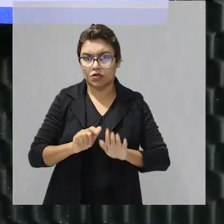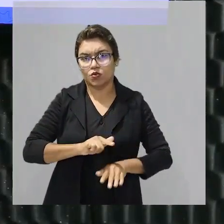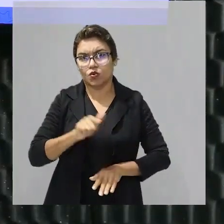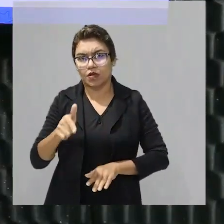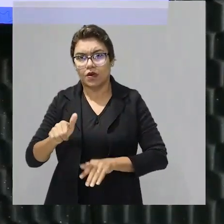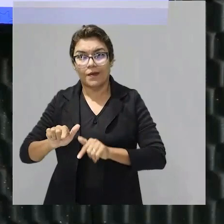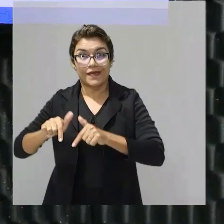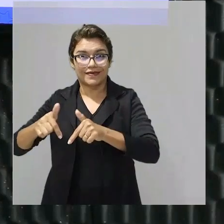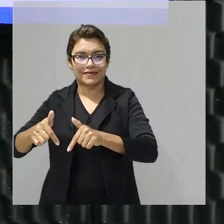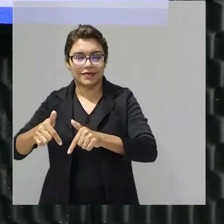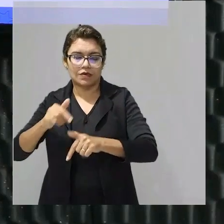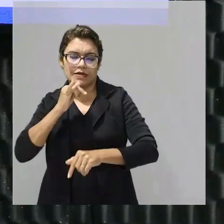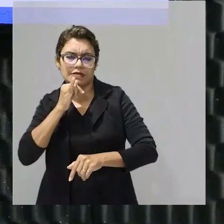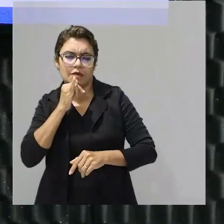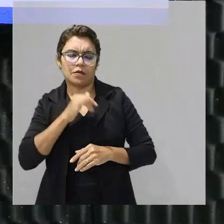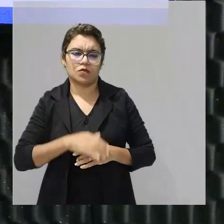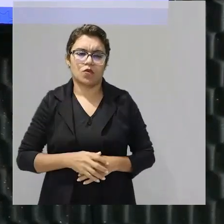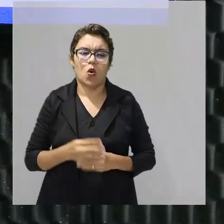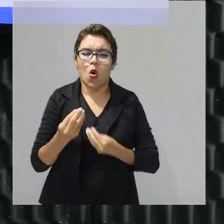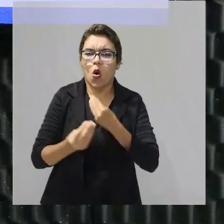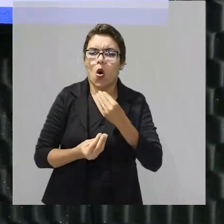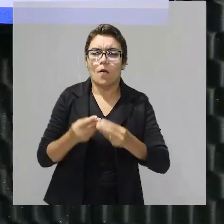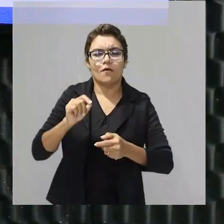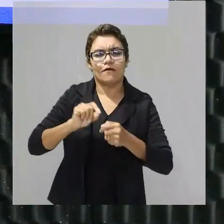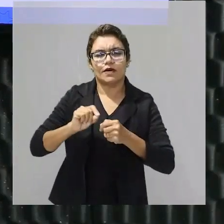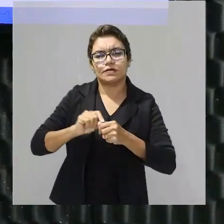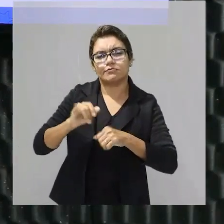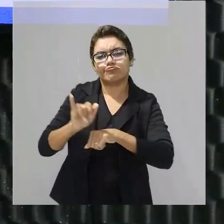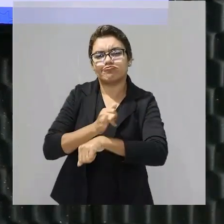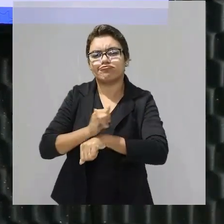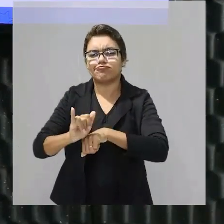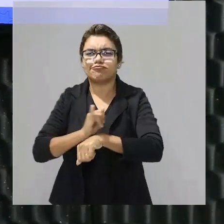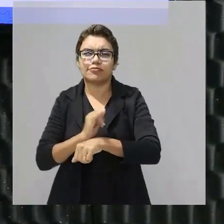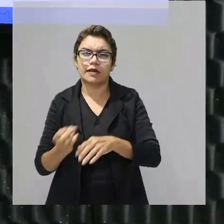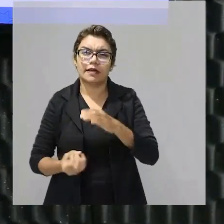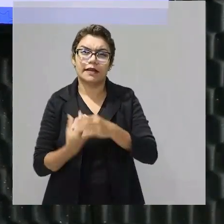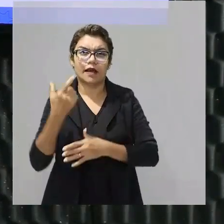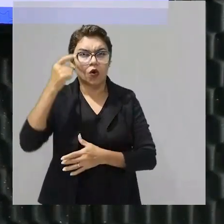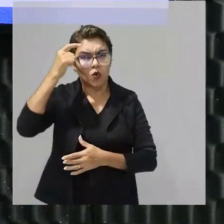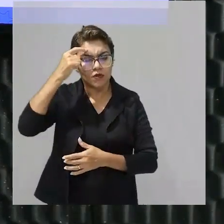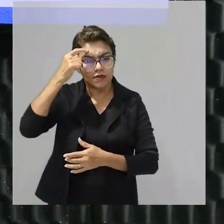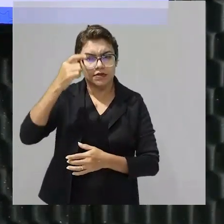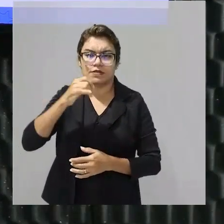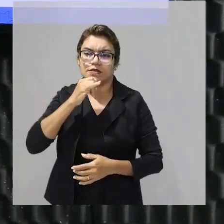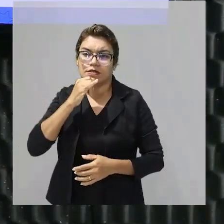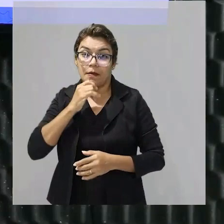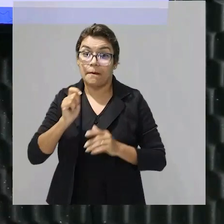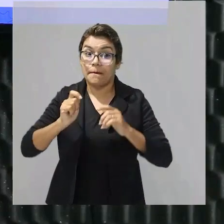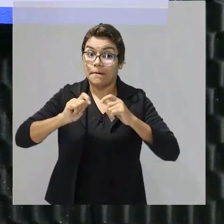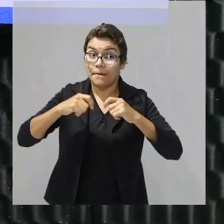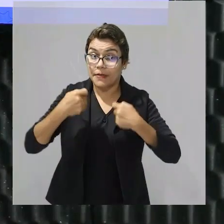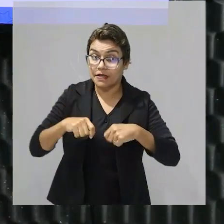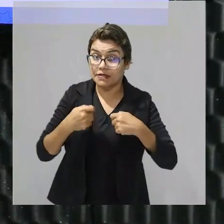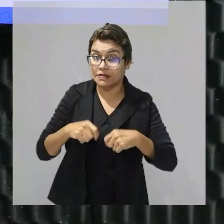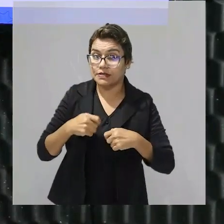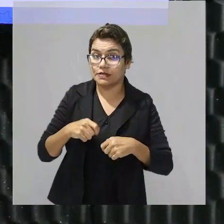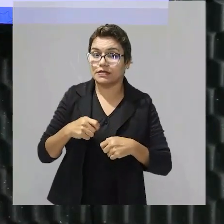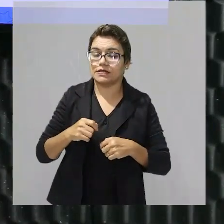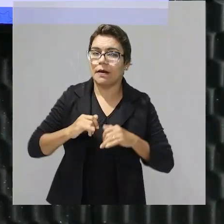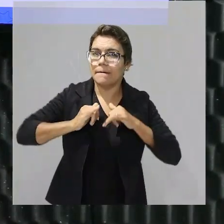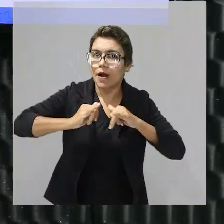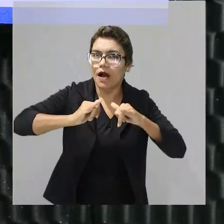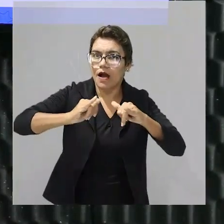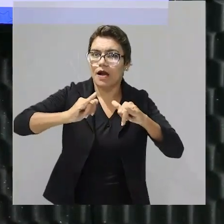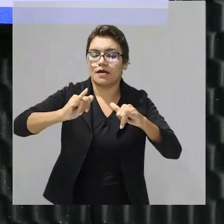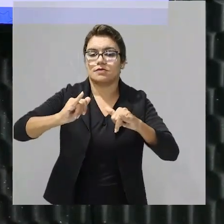verbo conscientizar como ação da proposta de intervenção. No entanto, esse não é um